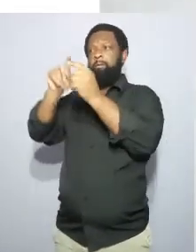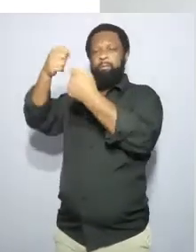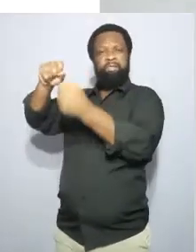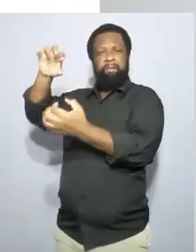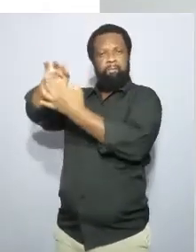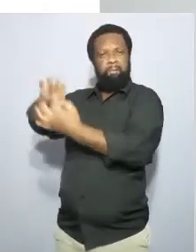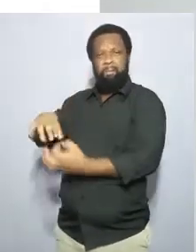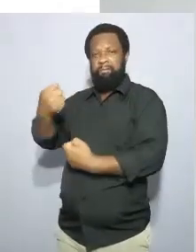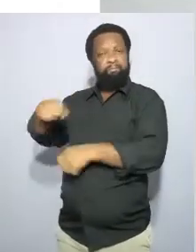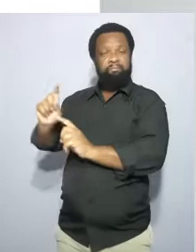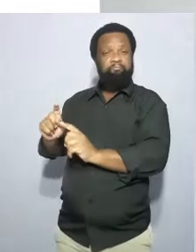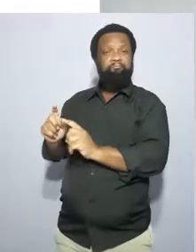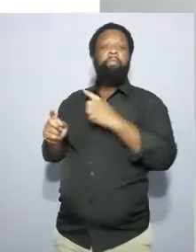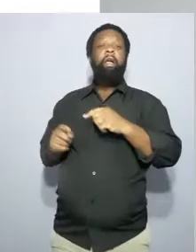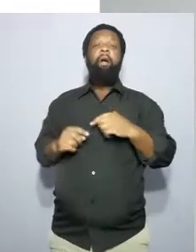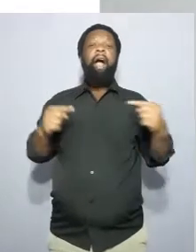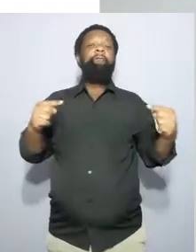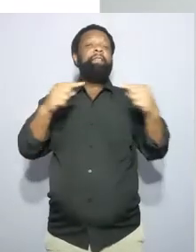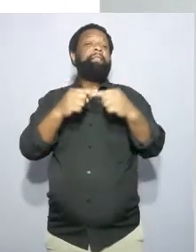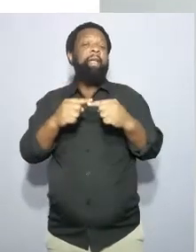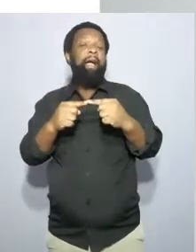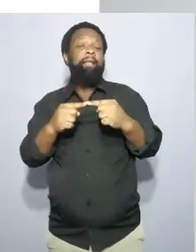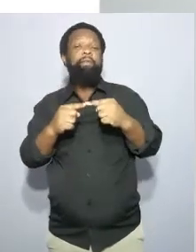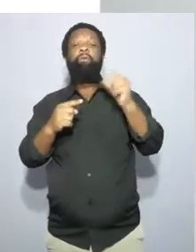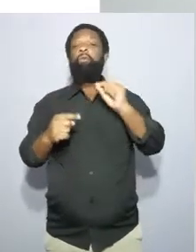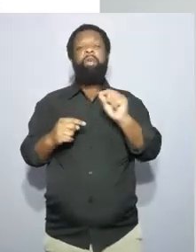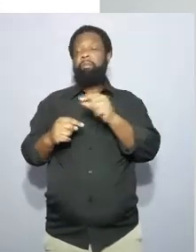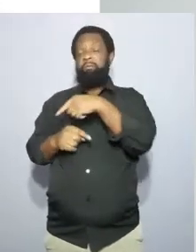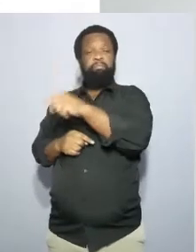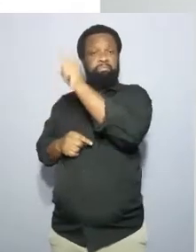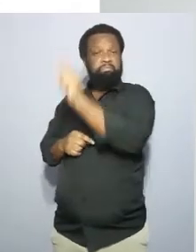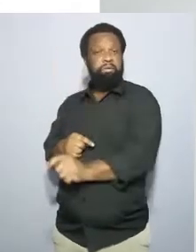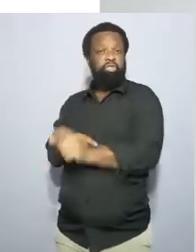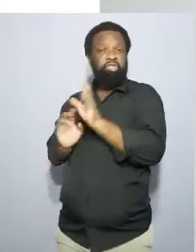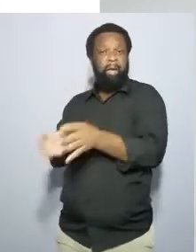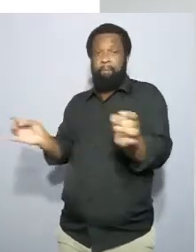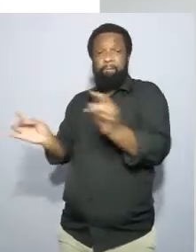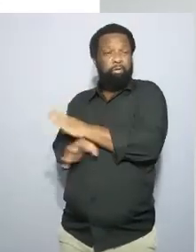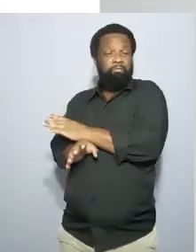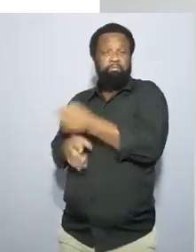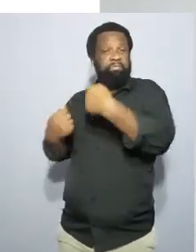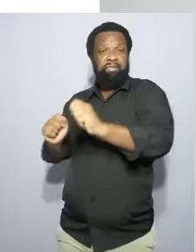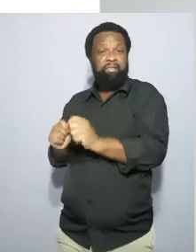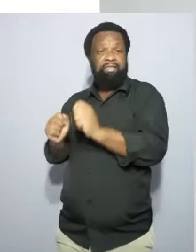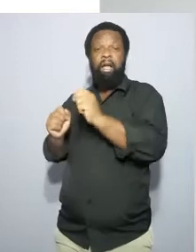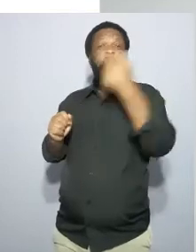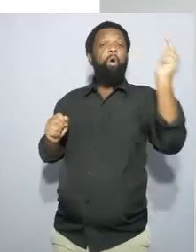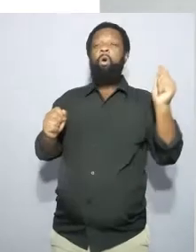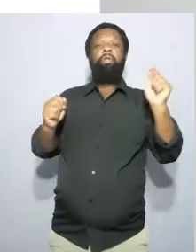Então, afinidade, falar de afinidade por elétrons não faz sentido, porque eles já são estáveis. Então, eles mantêm